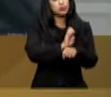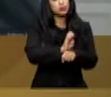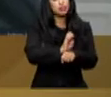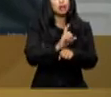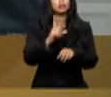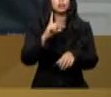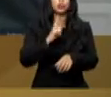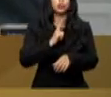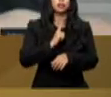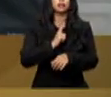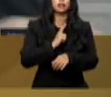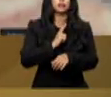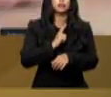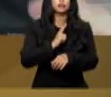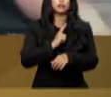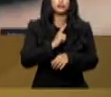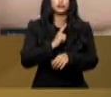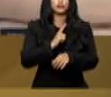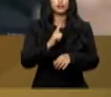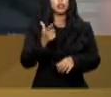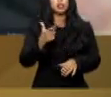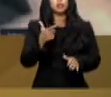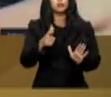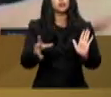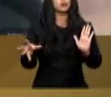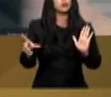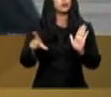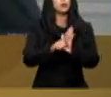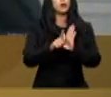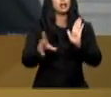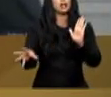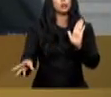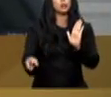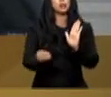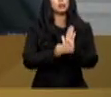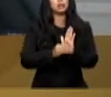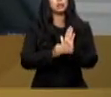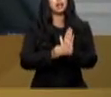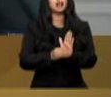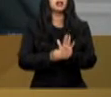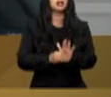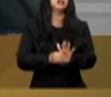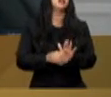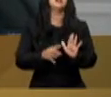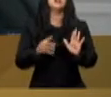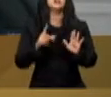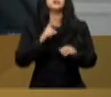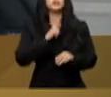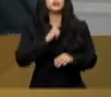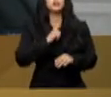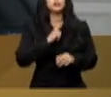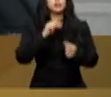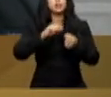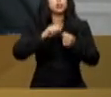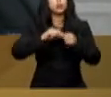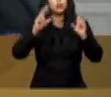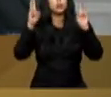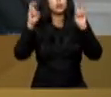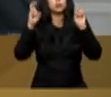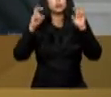considerando inexistência de uma lei complementar nacional específica para regulamentar a matéria.